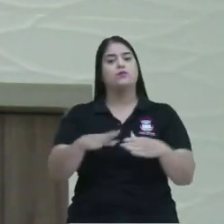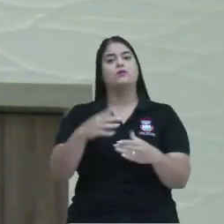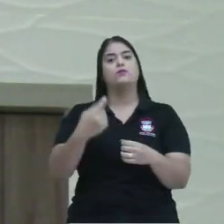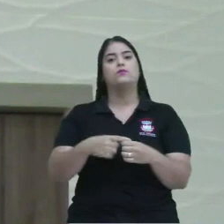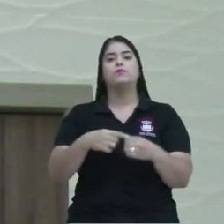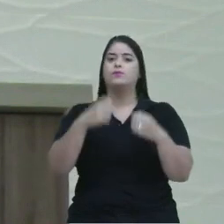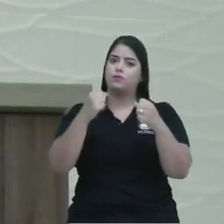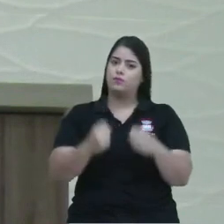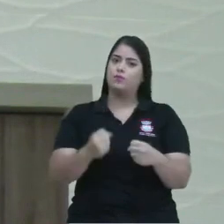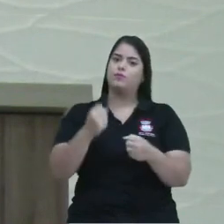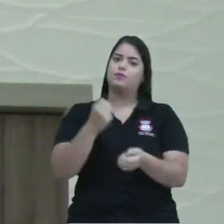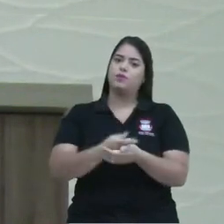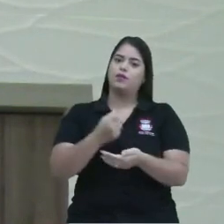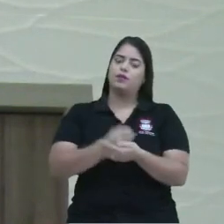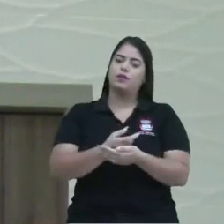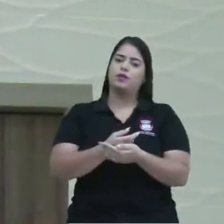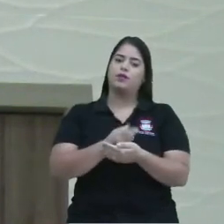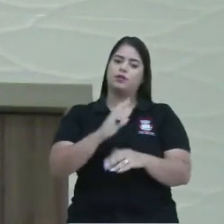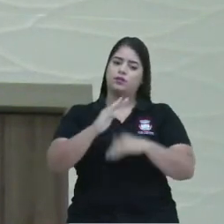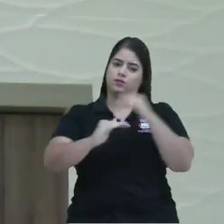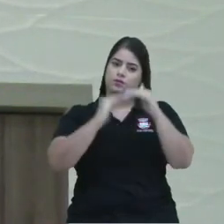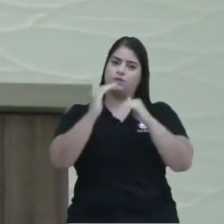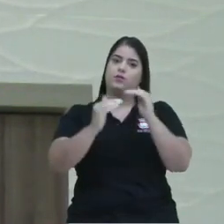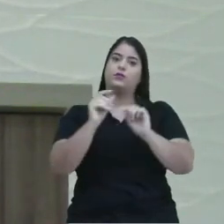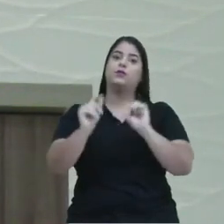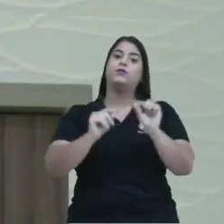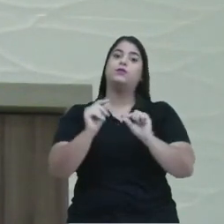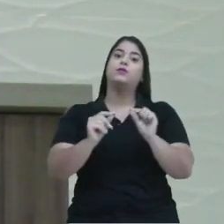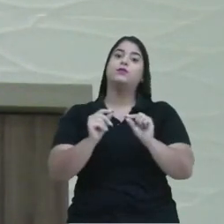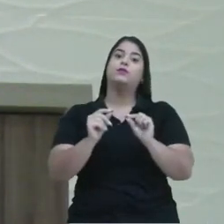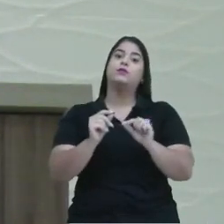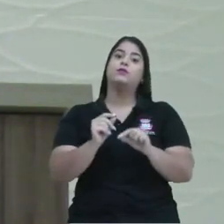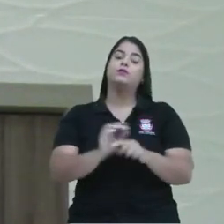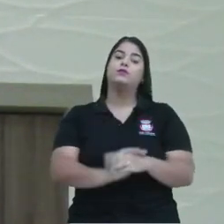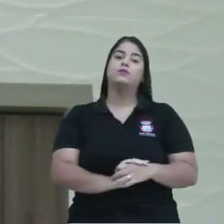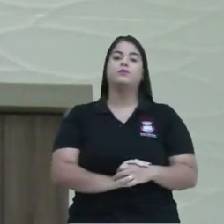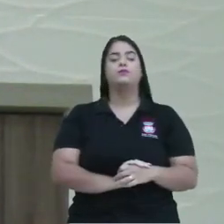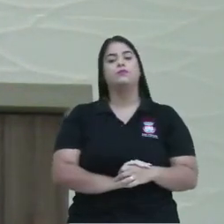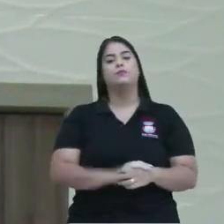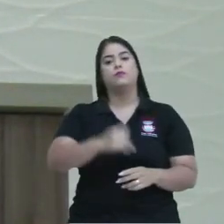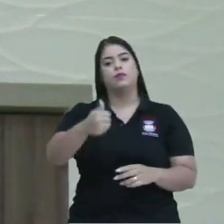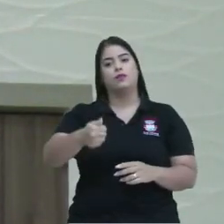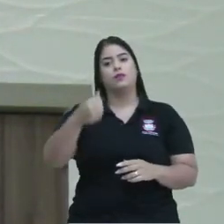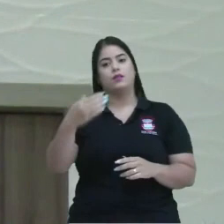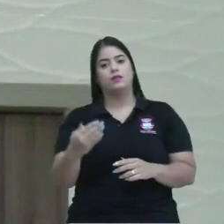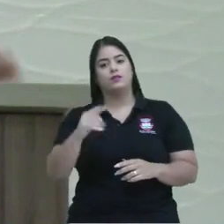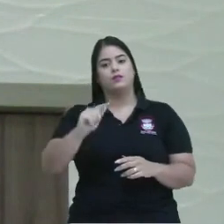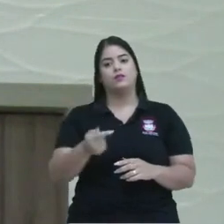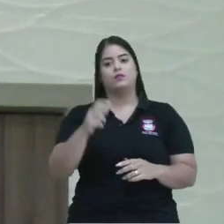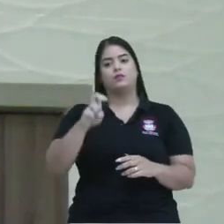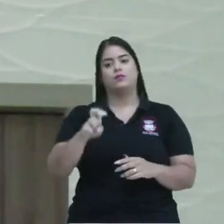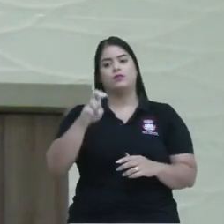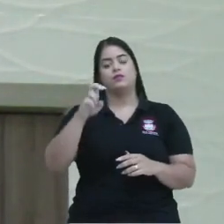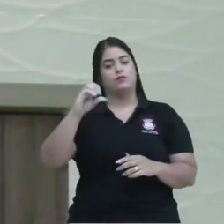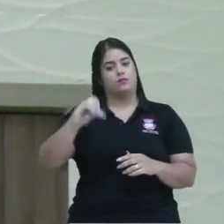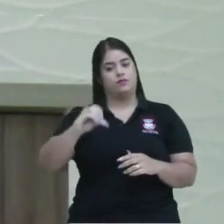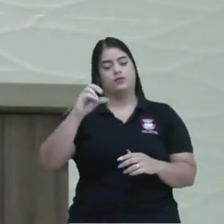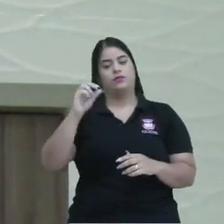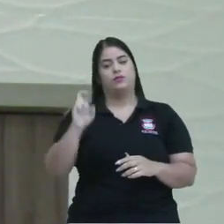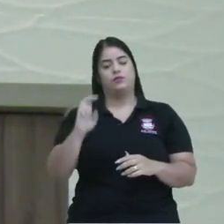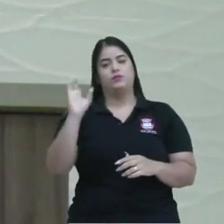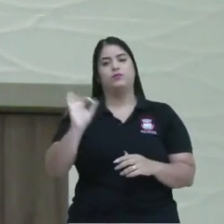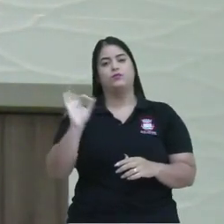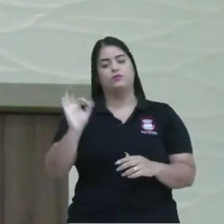pagar nesse aumento, passado pelo governo federal, de 14,95%, o que